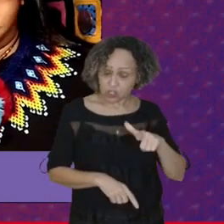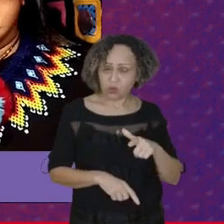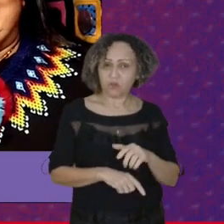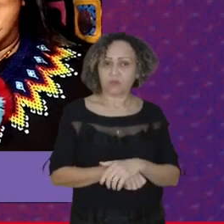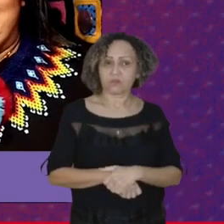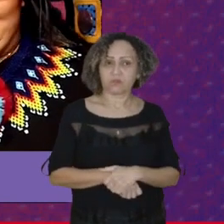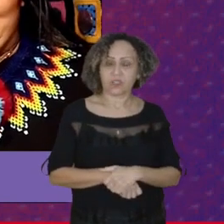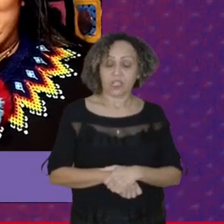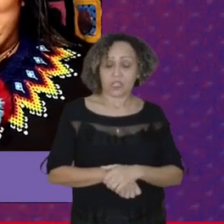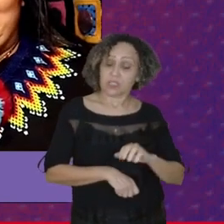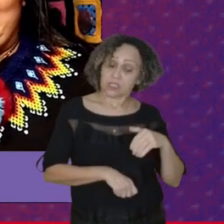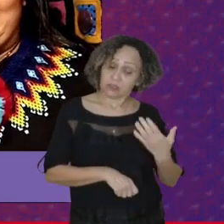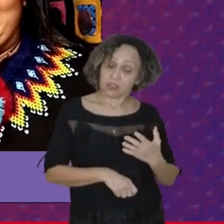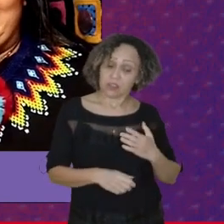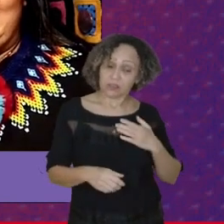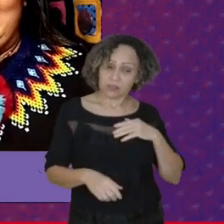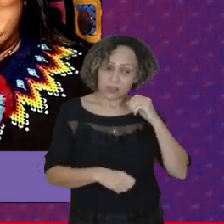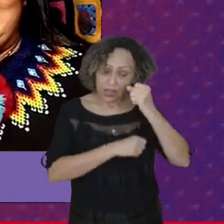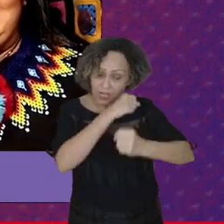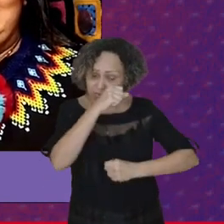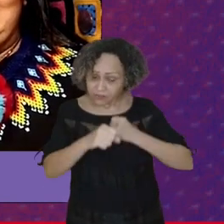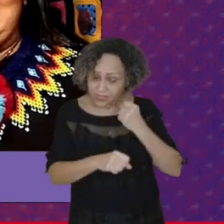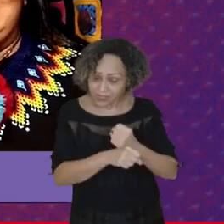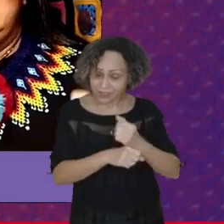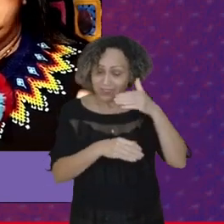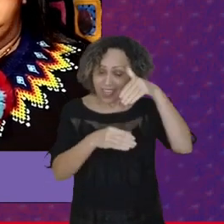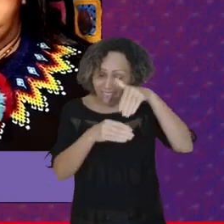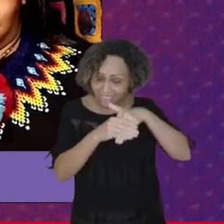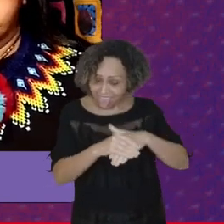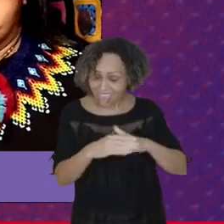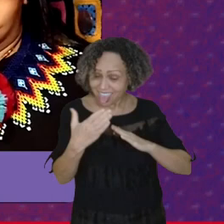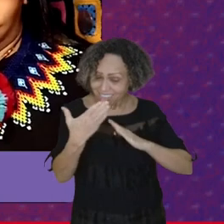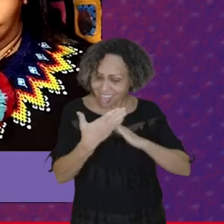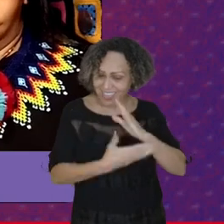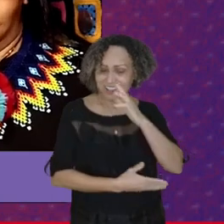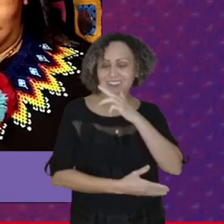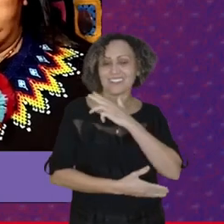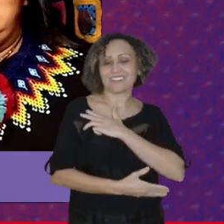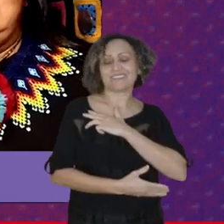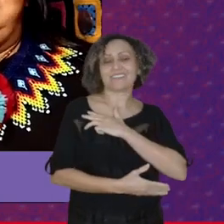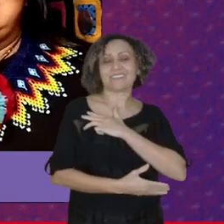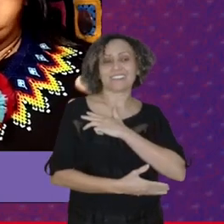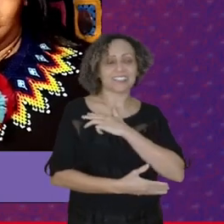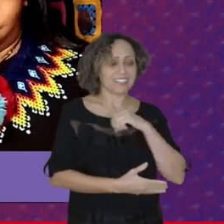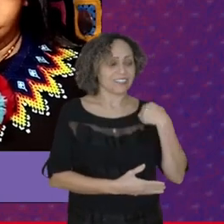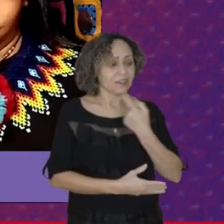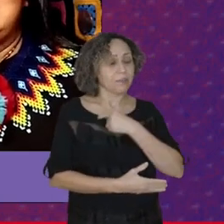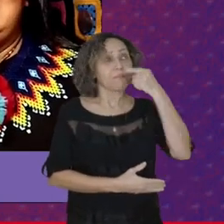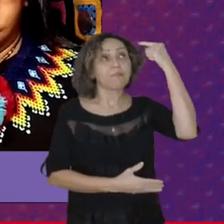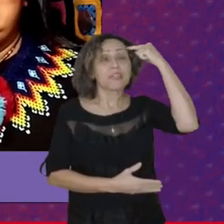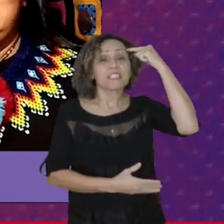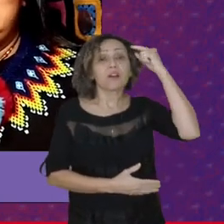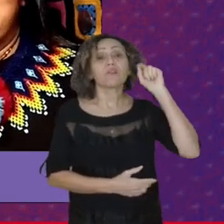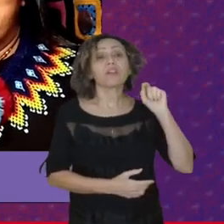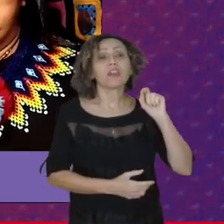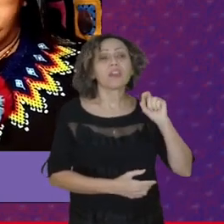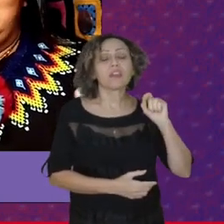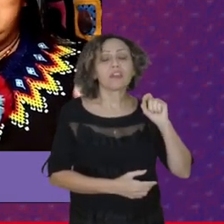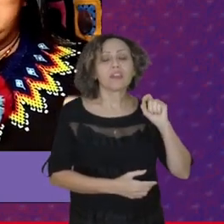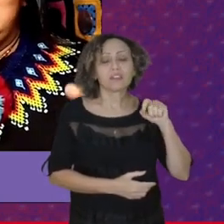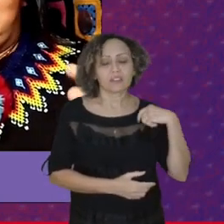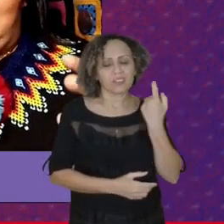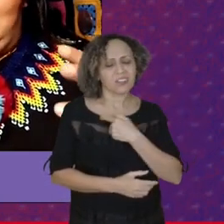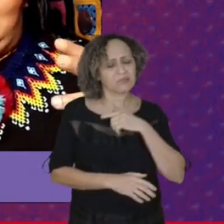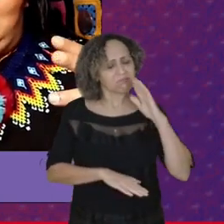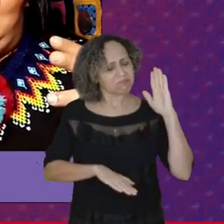vamos eleger o presidente ano que vem, esse ano, né, é pensar que a gente poderia fazer mais ações,